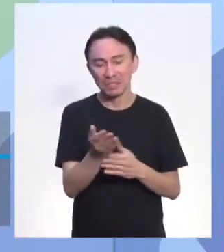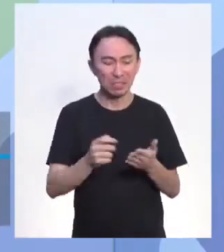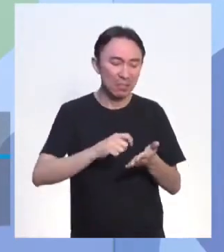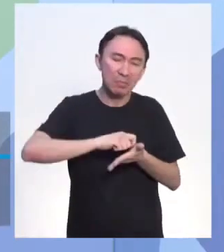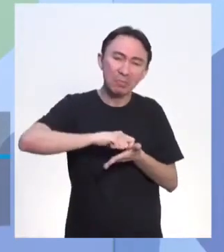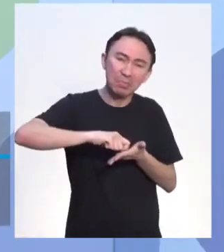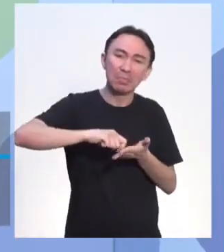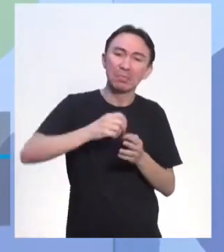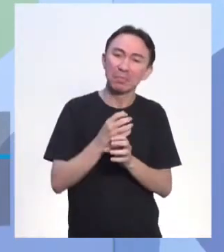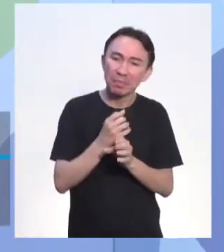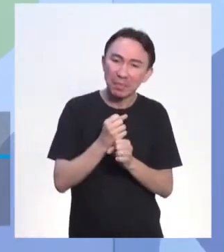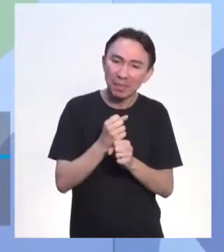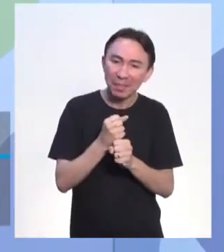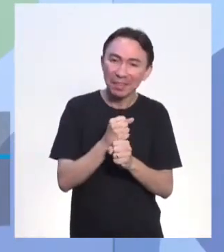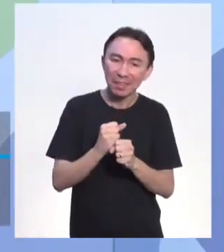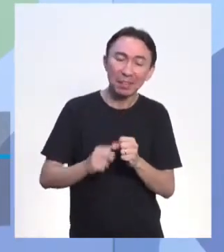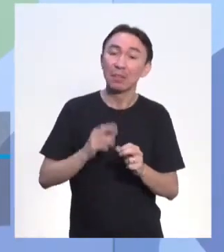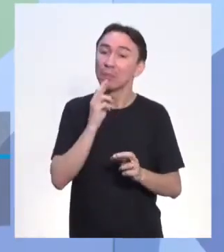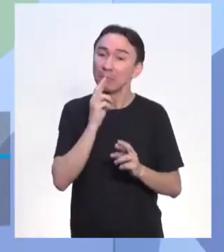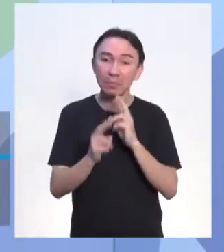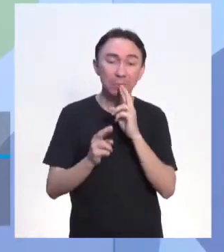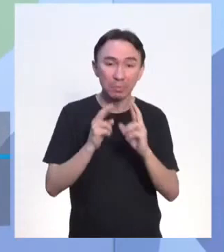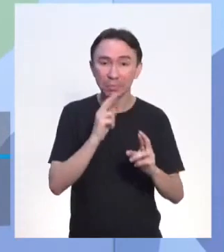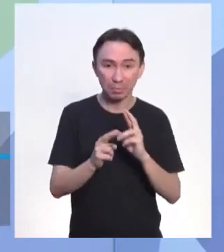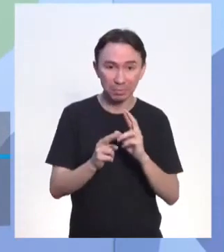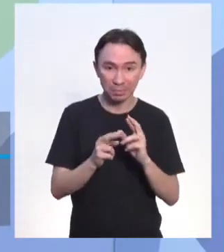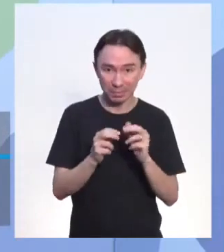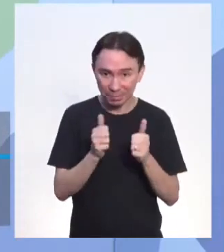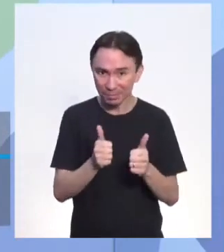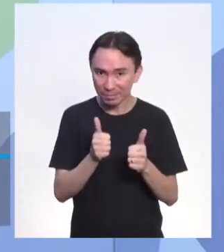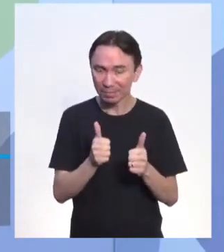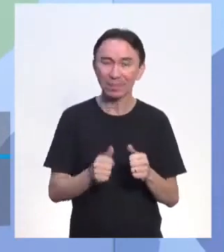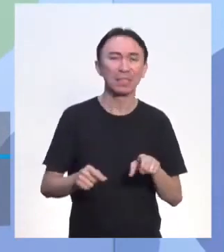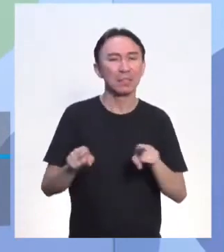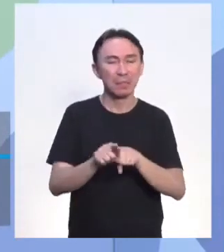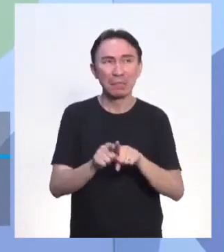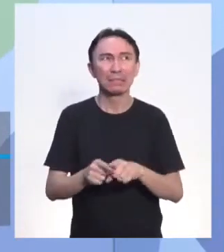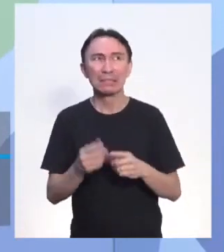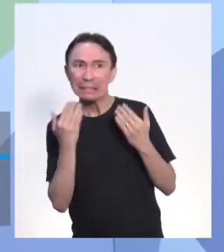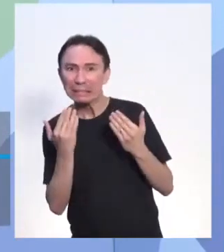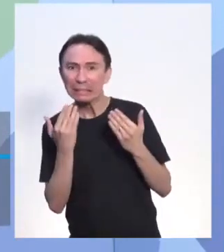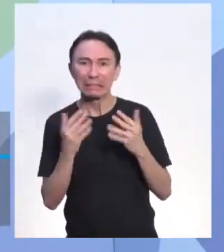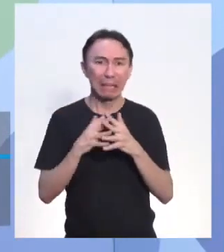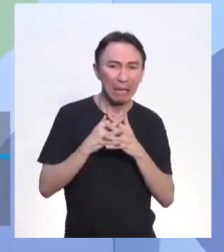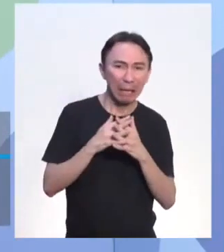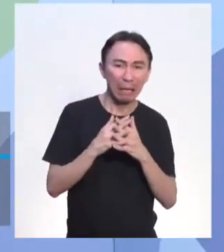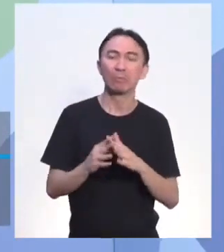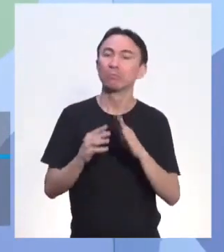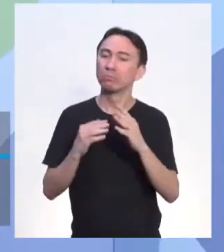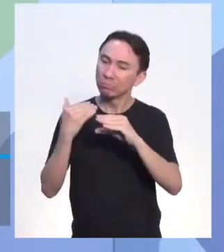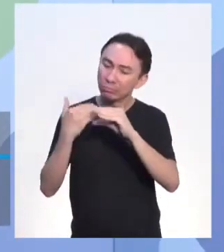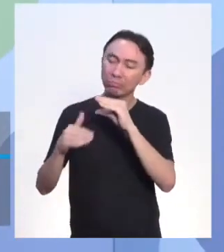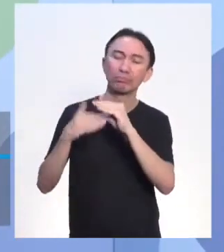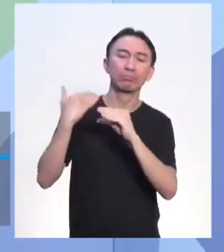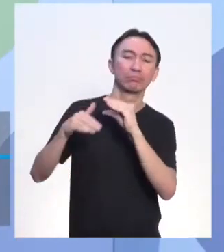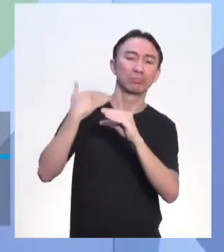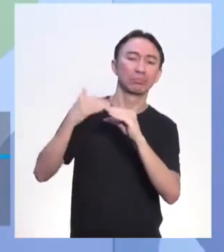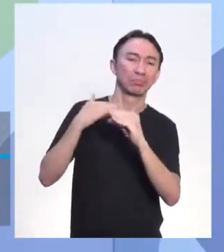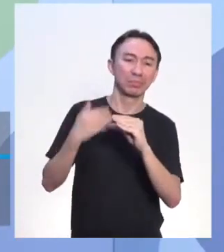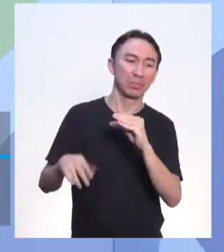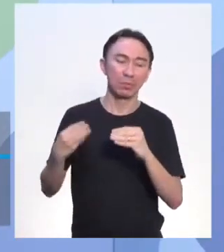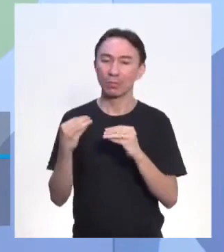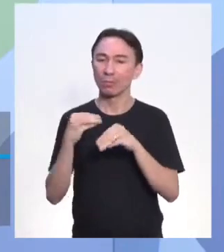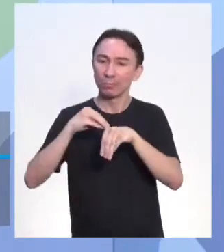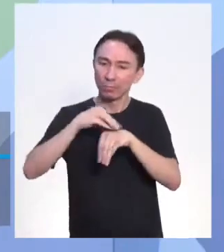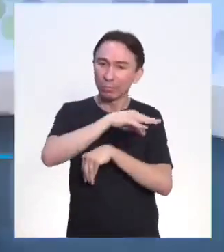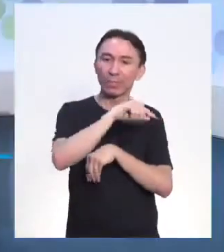seu caderno e mandem as respostas lá para nós. Mandem as suas dúvidas também, ok? E eu vou passar tudo para a professora Roberta, é